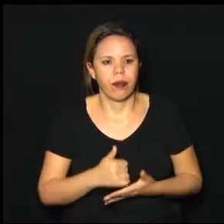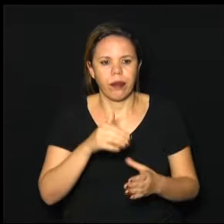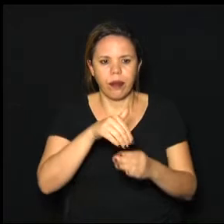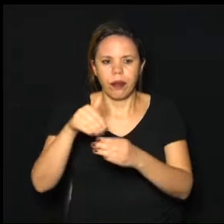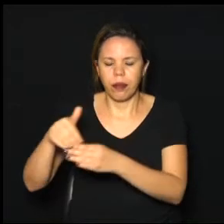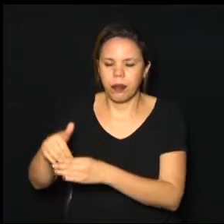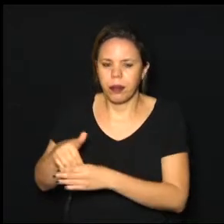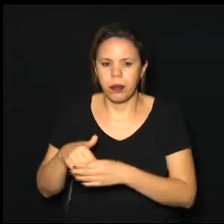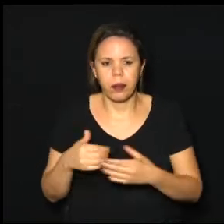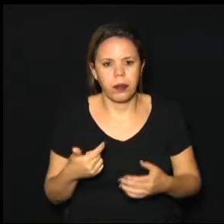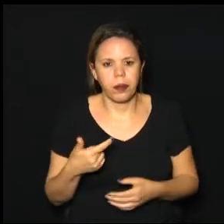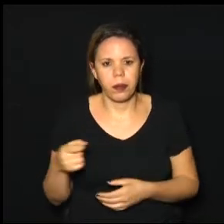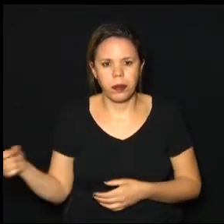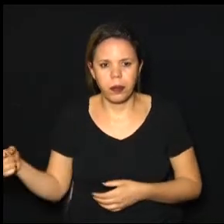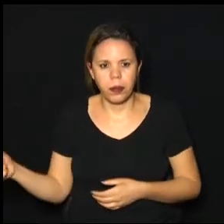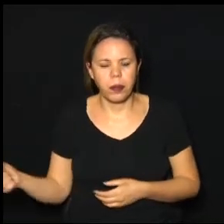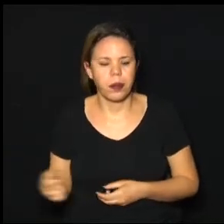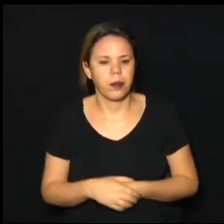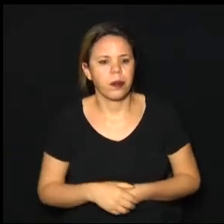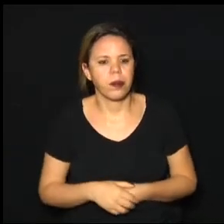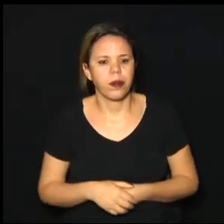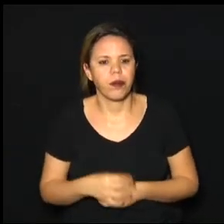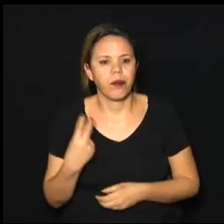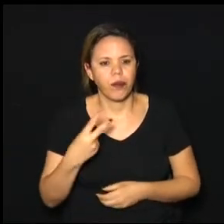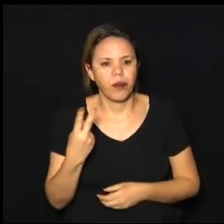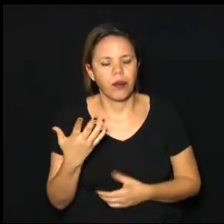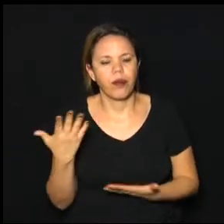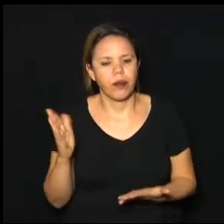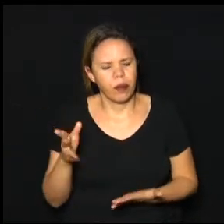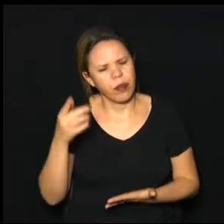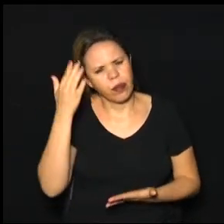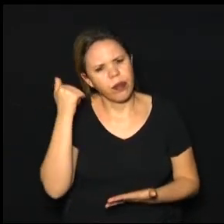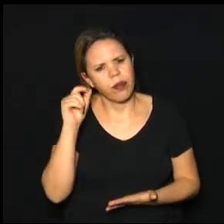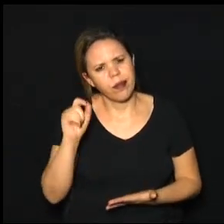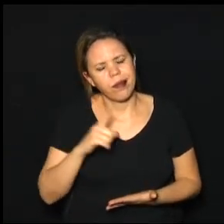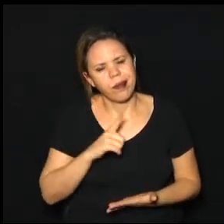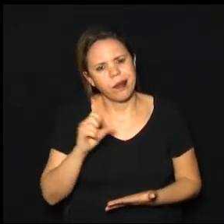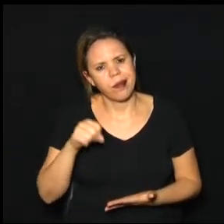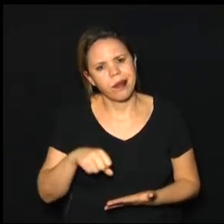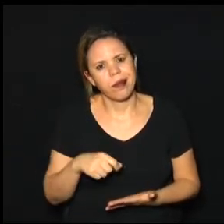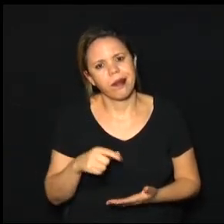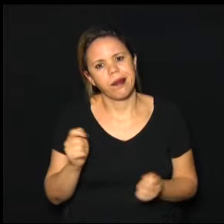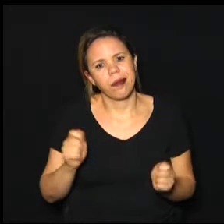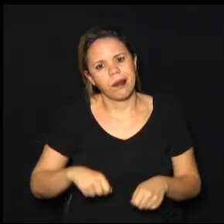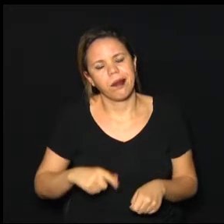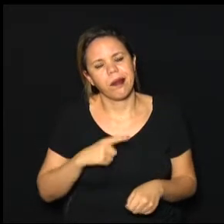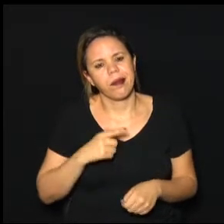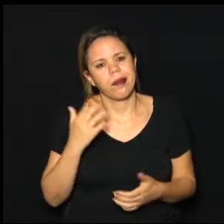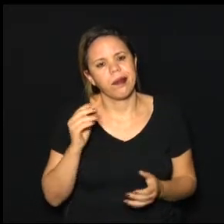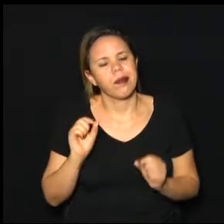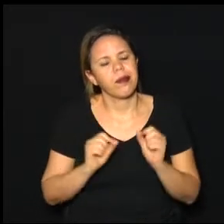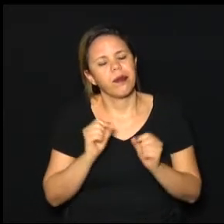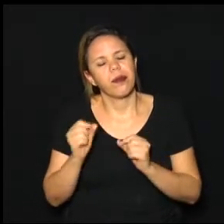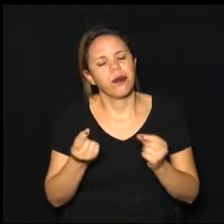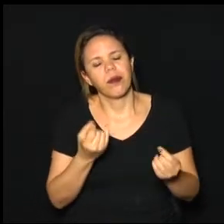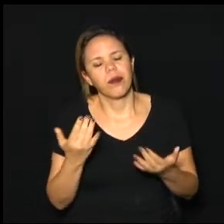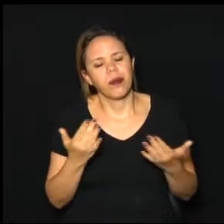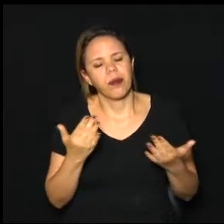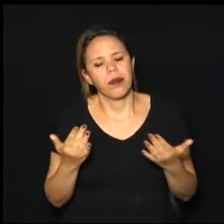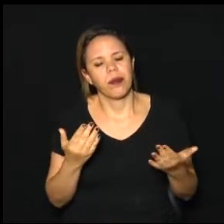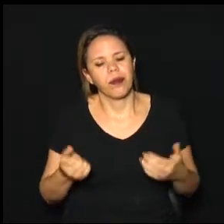eleições de 2020. Mas com esses valores aí já dá para ter uma ideia, não é? Já dá para ter uma noção mais ou menos de quanto